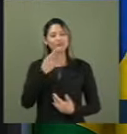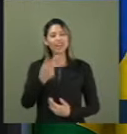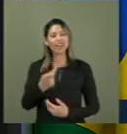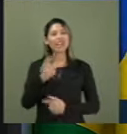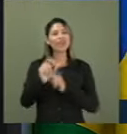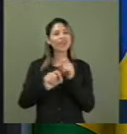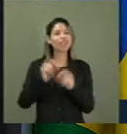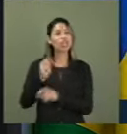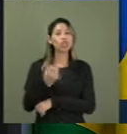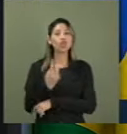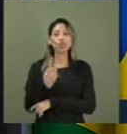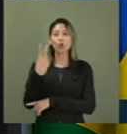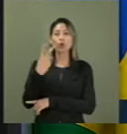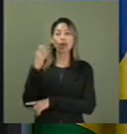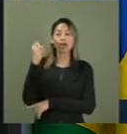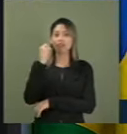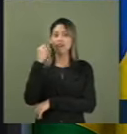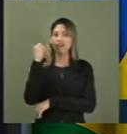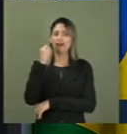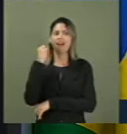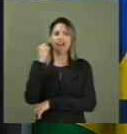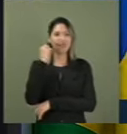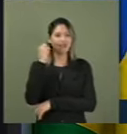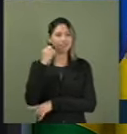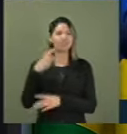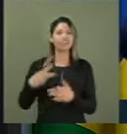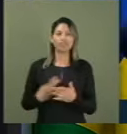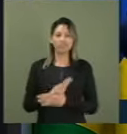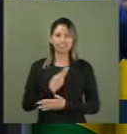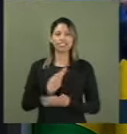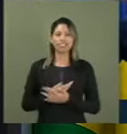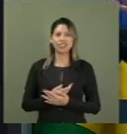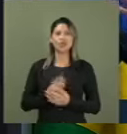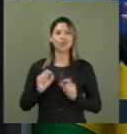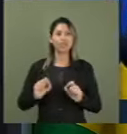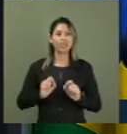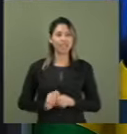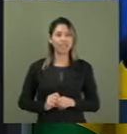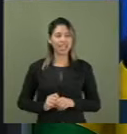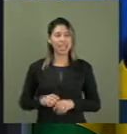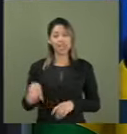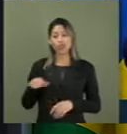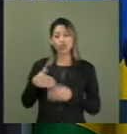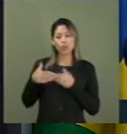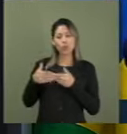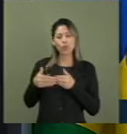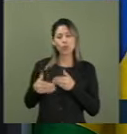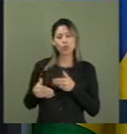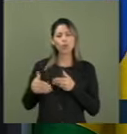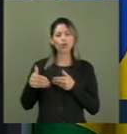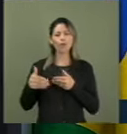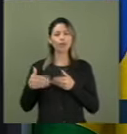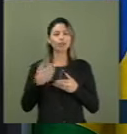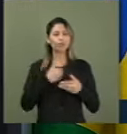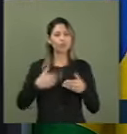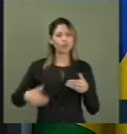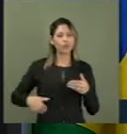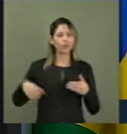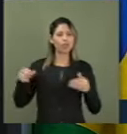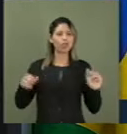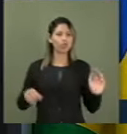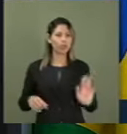2 graves medidas tomadas logo no início desse governo Lula. O apoio